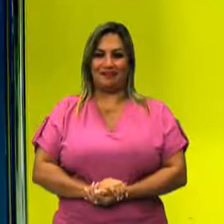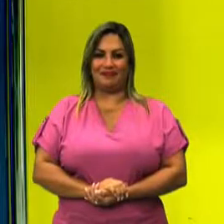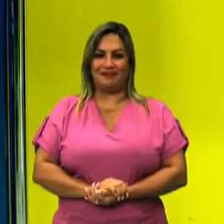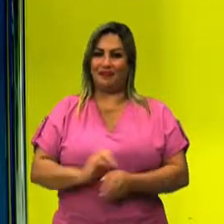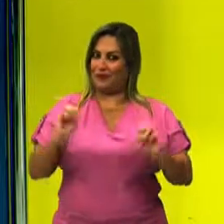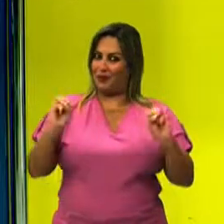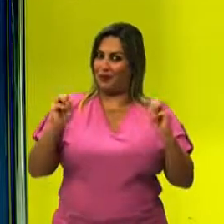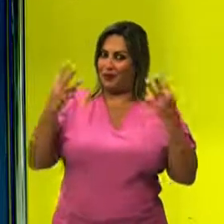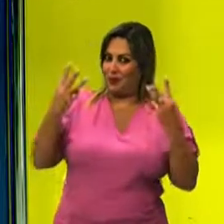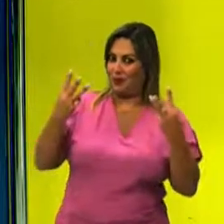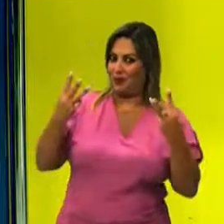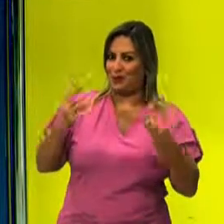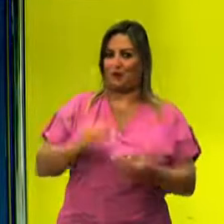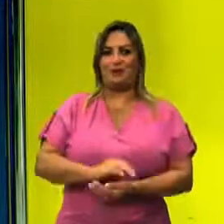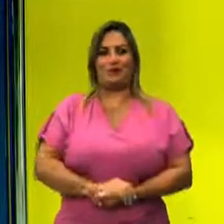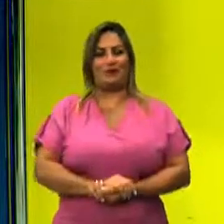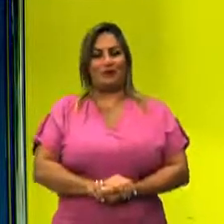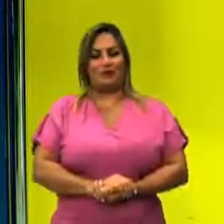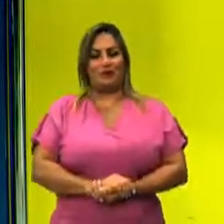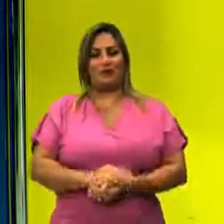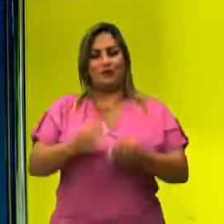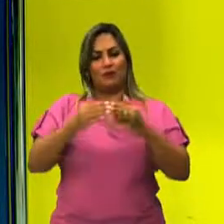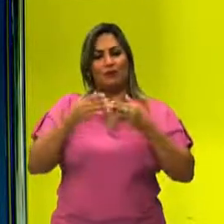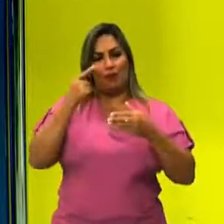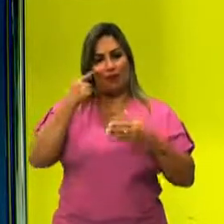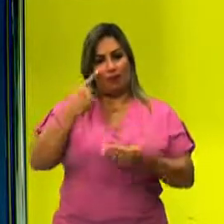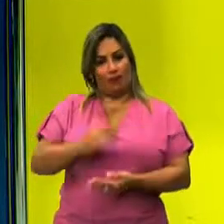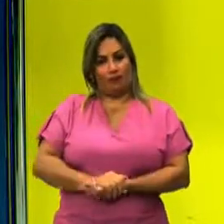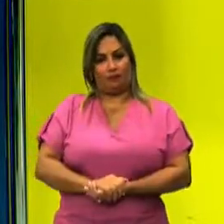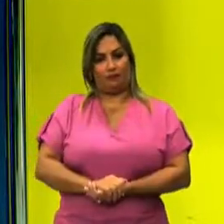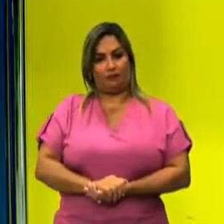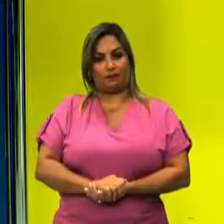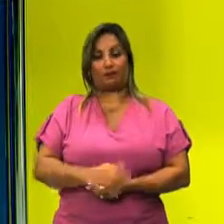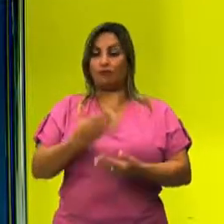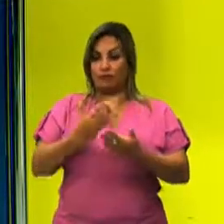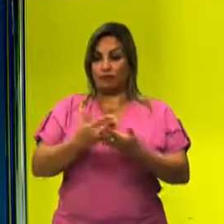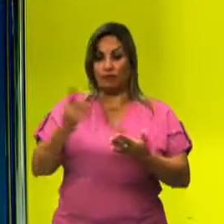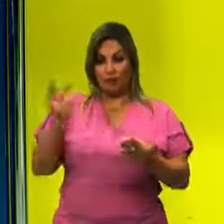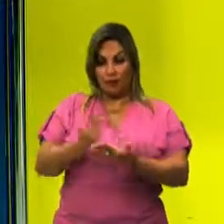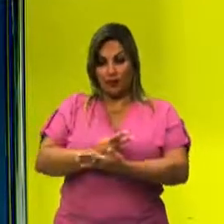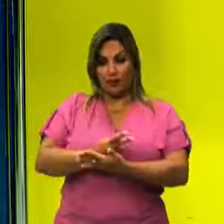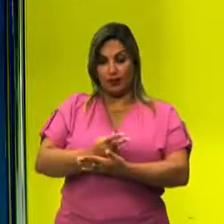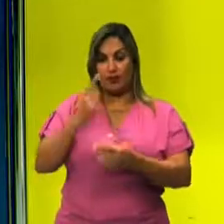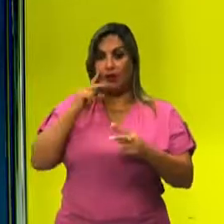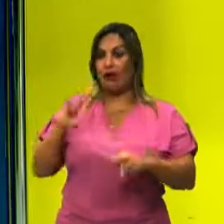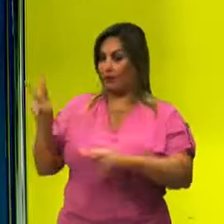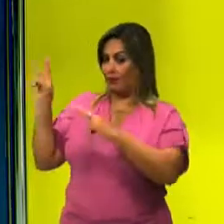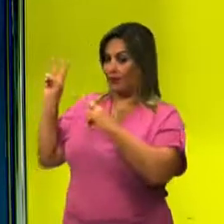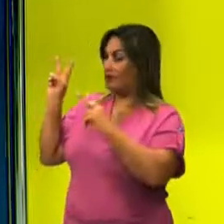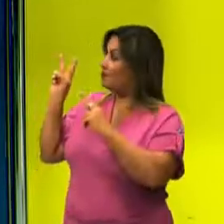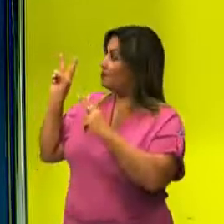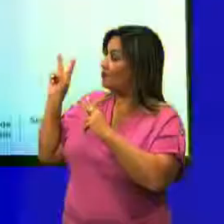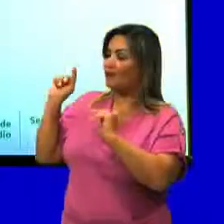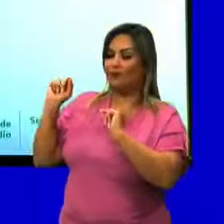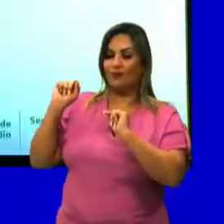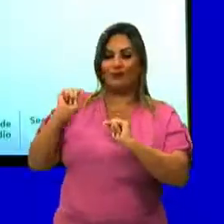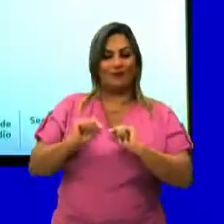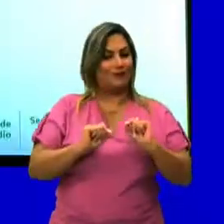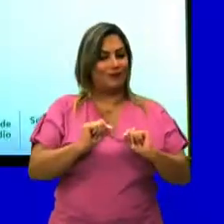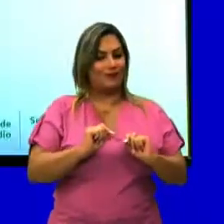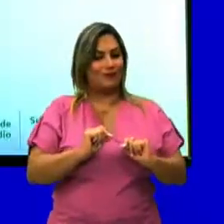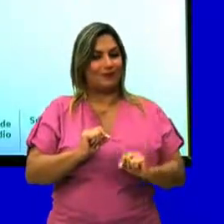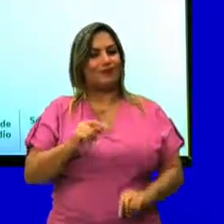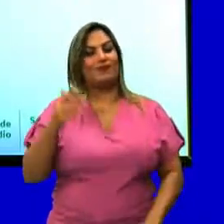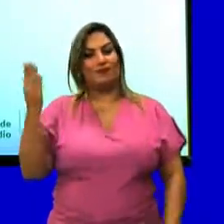gente vai ser show de bola por favor agora para que a aula aconteça eu preciso que você preste atenção nisso aqui